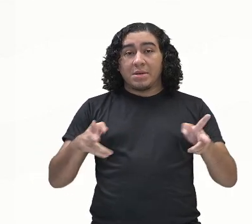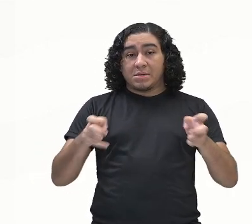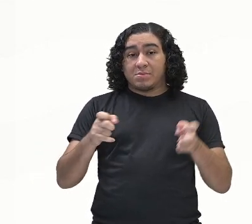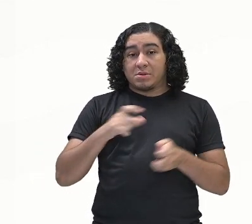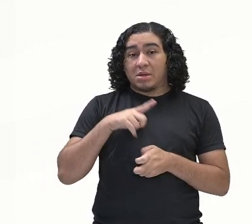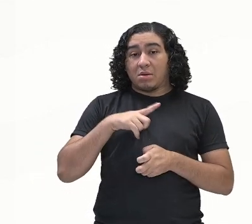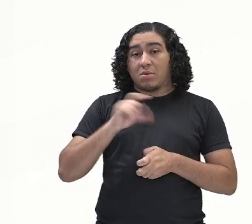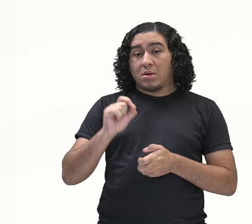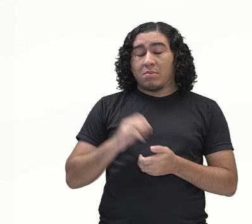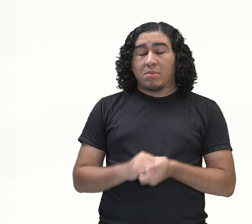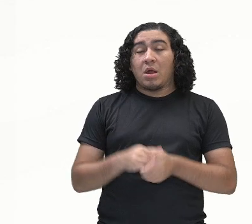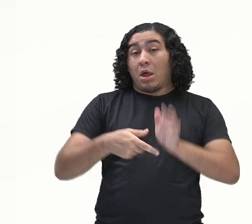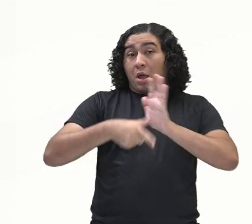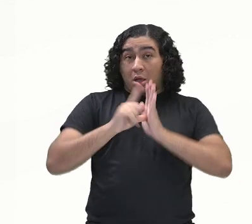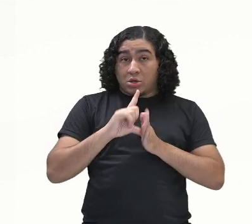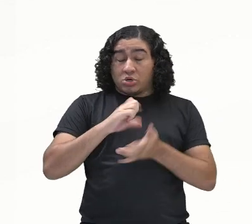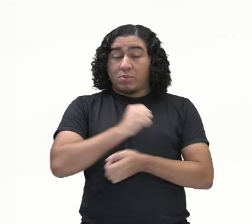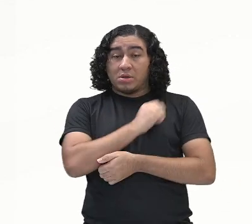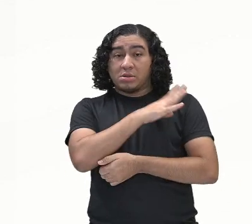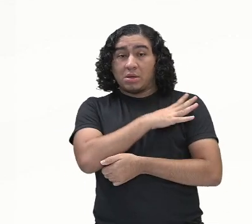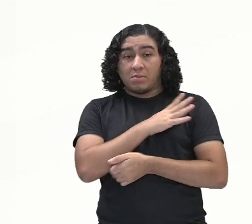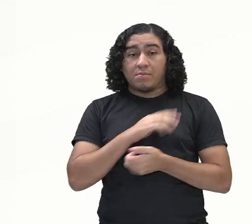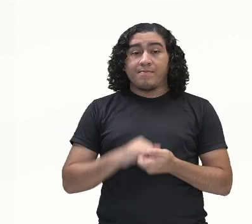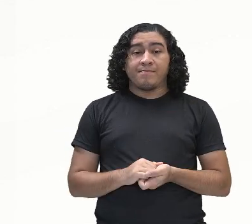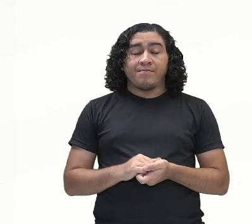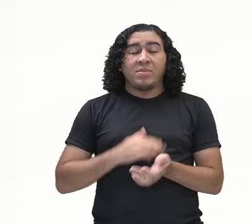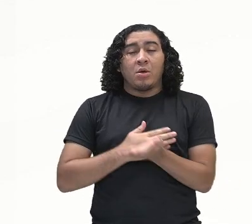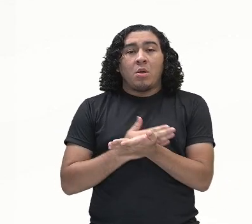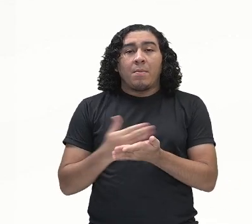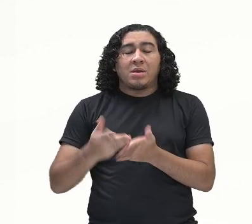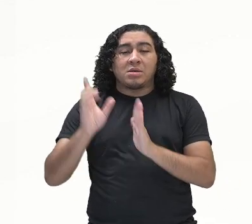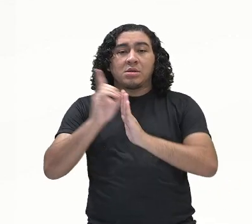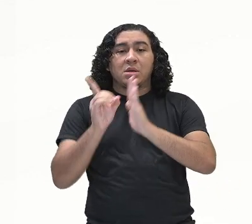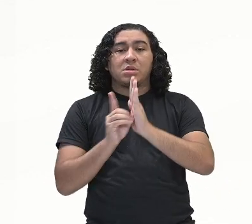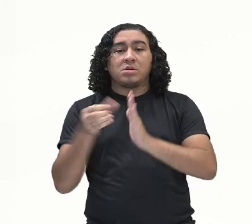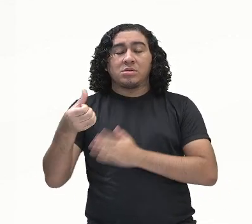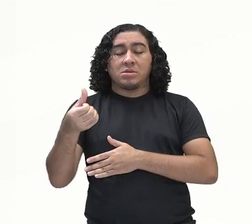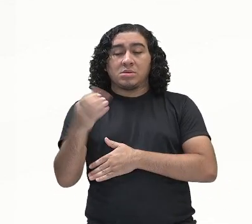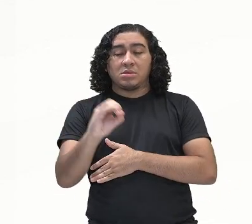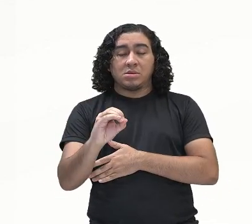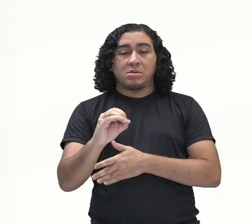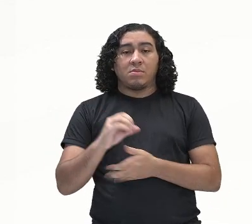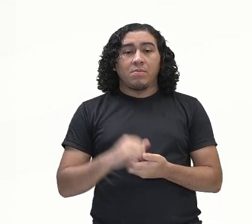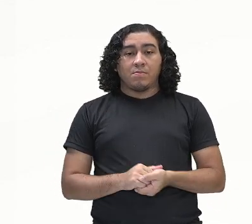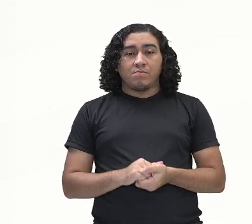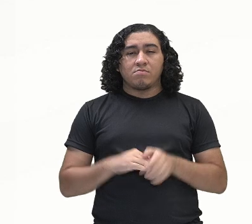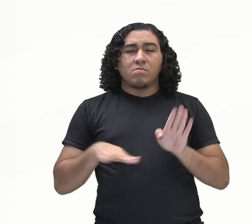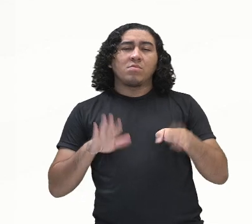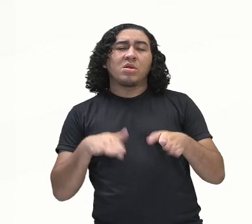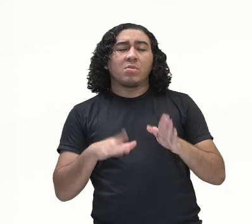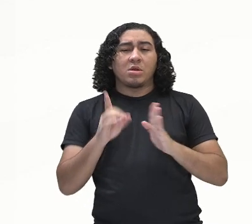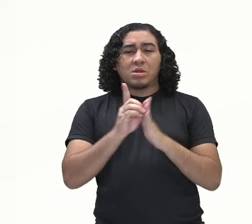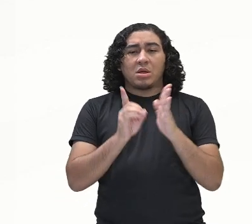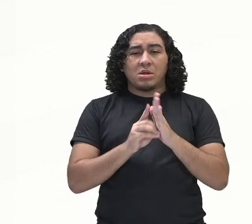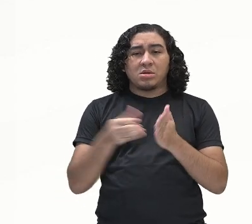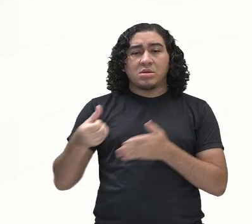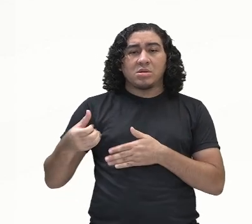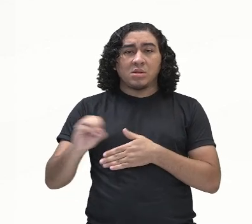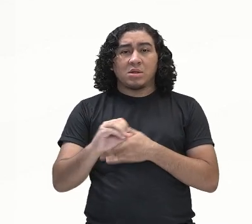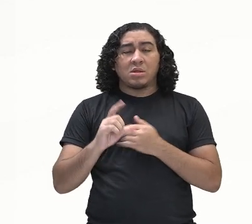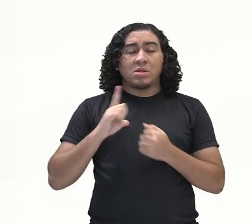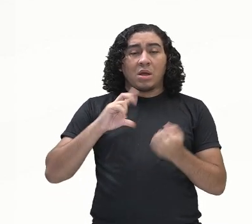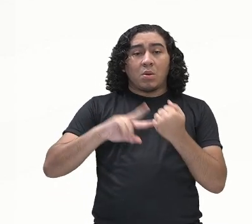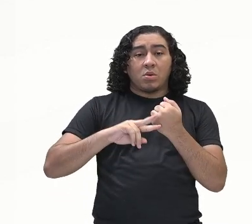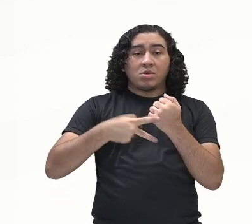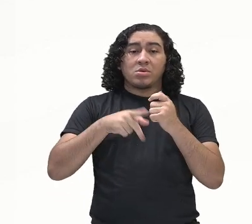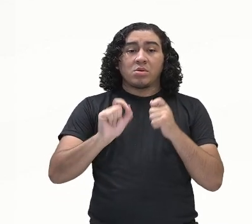anterior, né, ao ciclo militar, iniciado aqui na década de 60. Né? Então, em meados da década de 60, resultou aí na